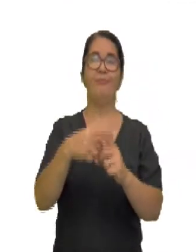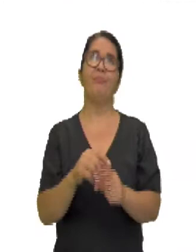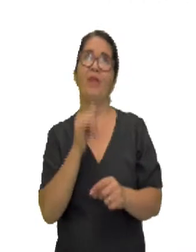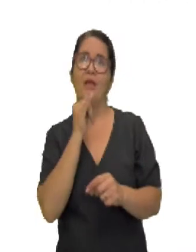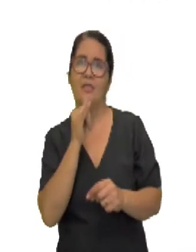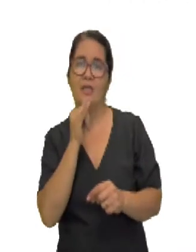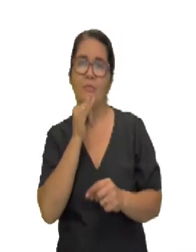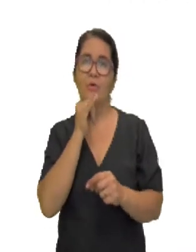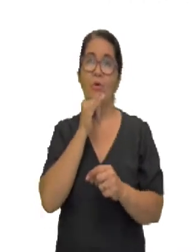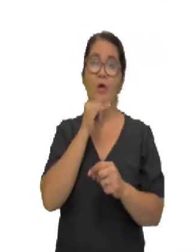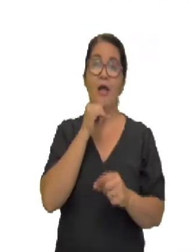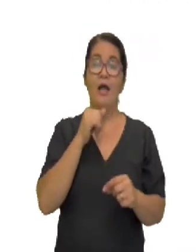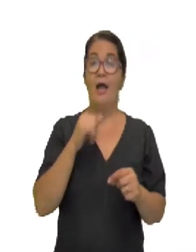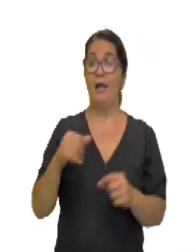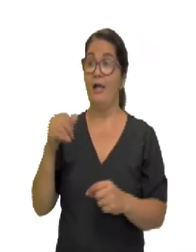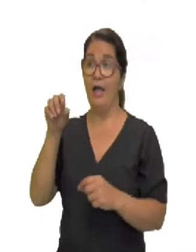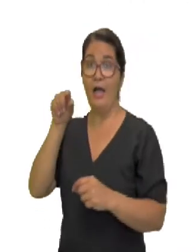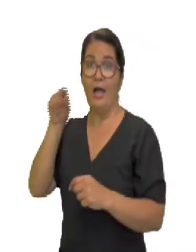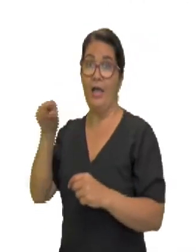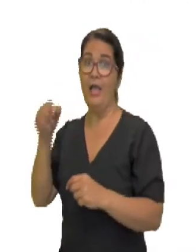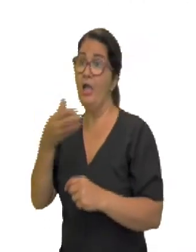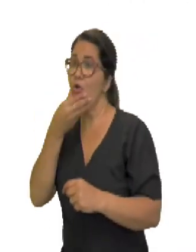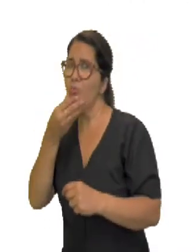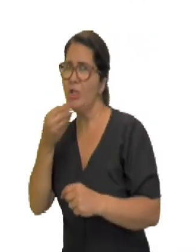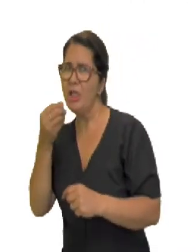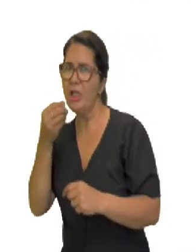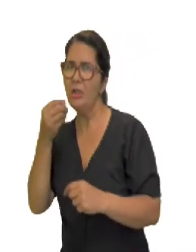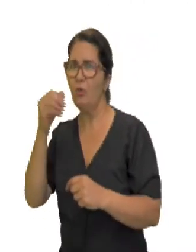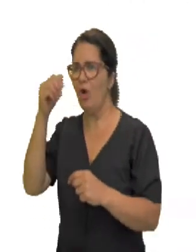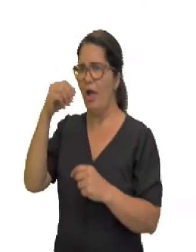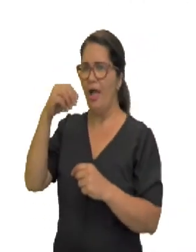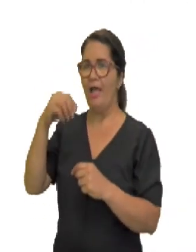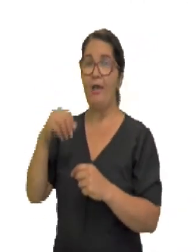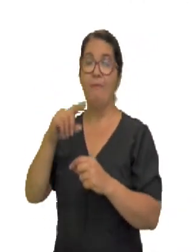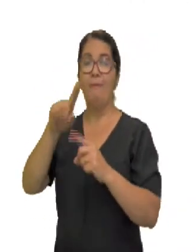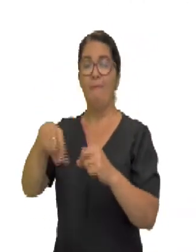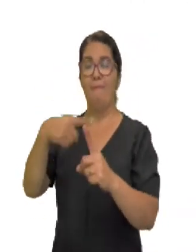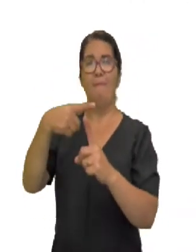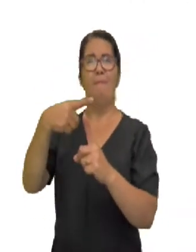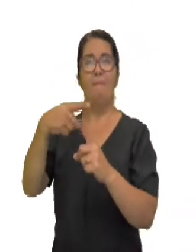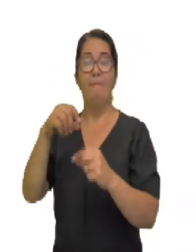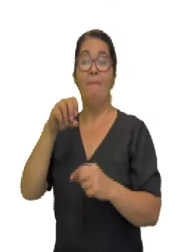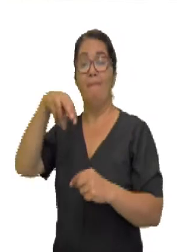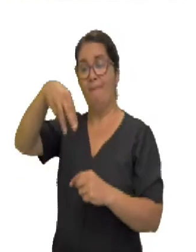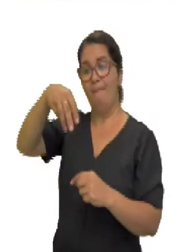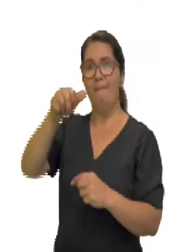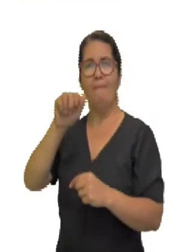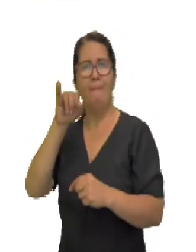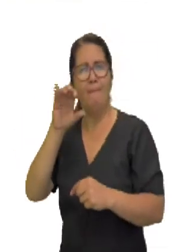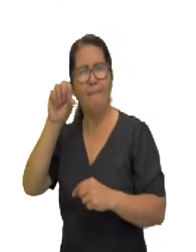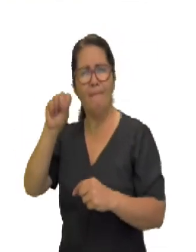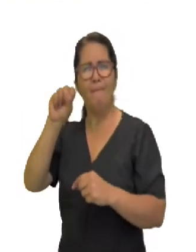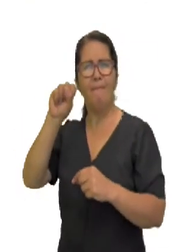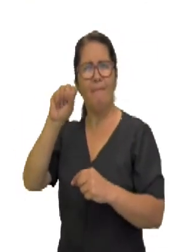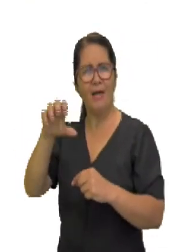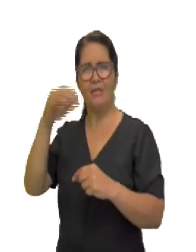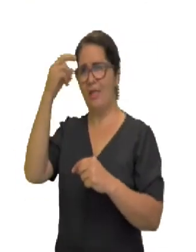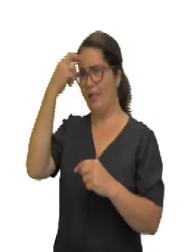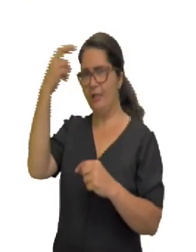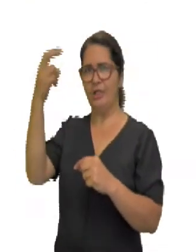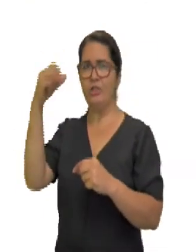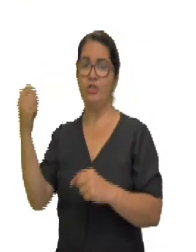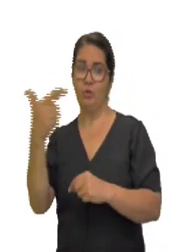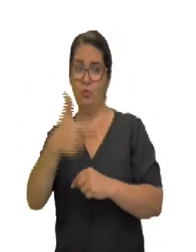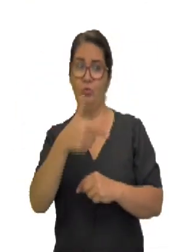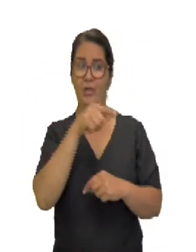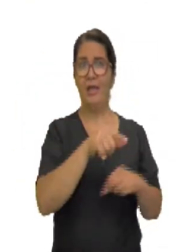com você, não é mesmo? Na sua infância, quando você era criança. Mas entenda o motivo. Para esses adjetivos, a